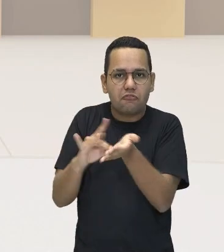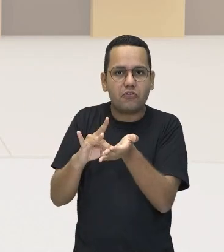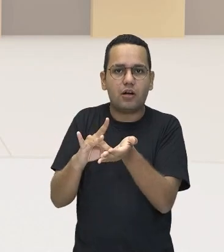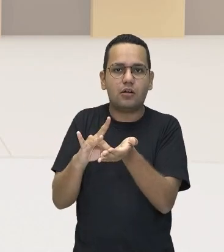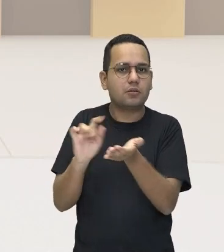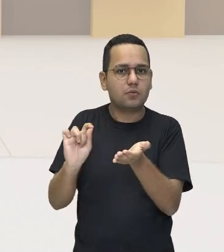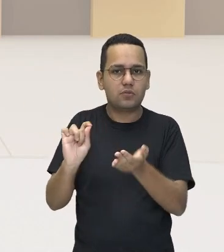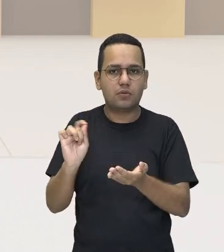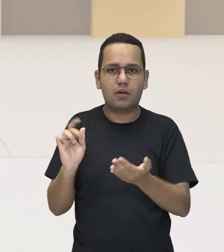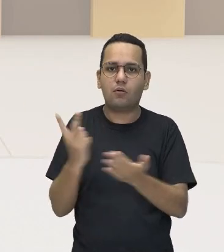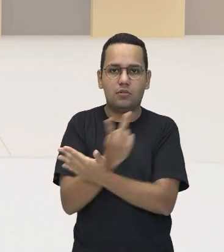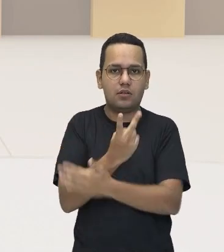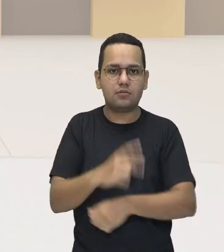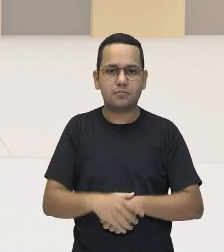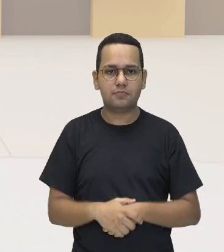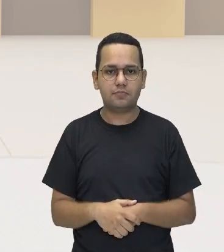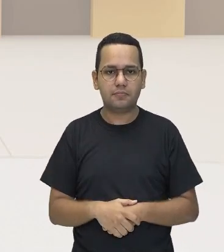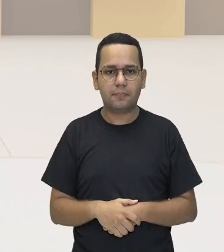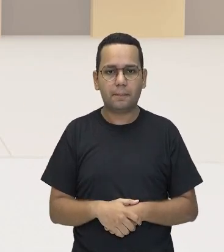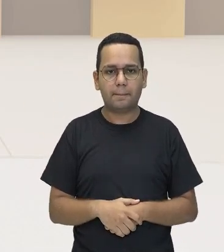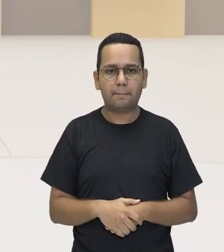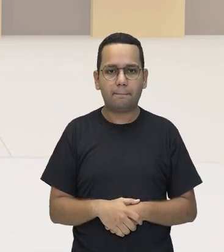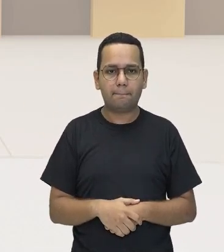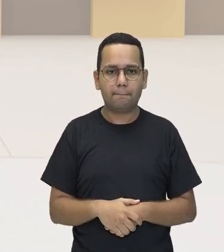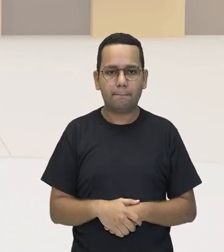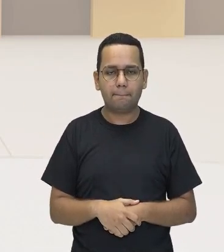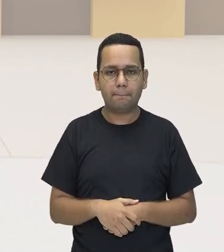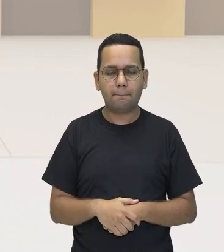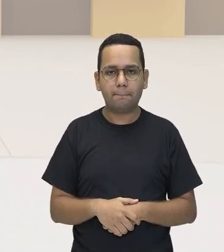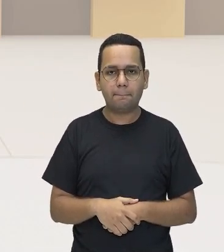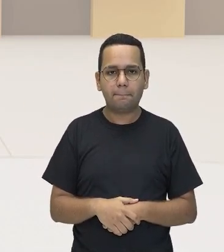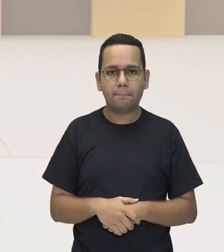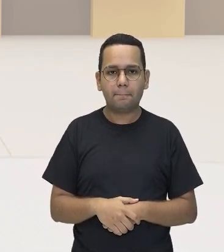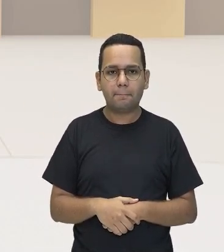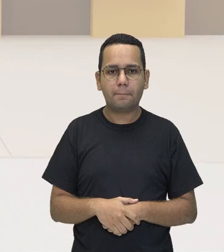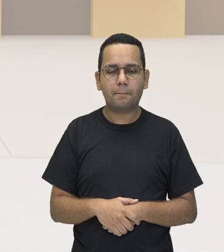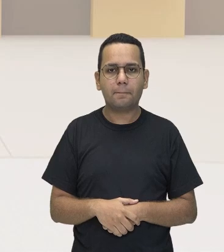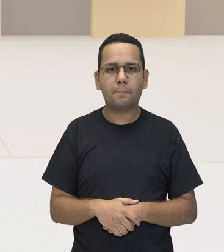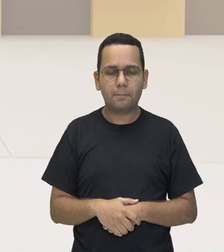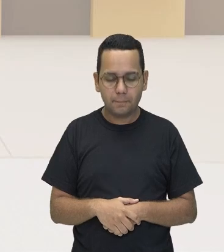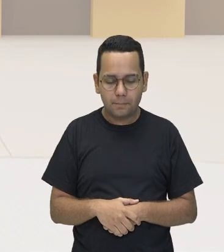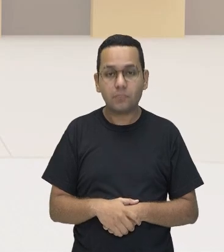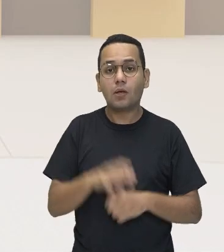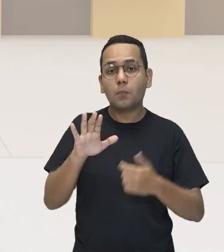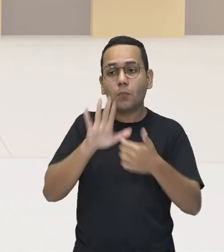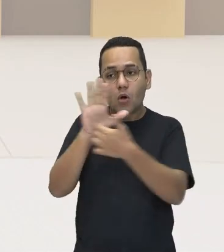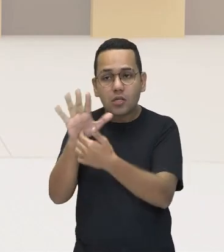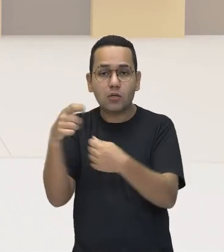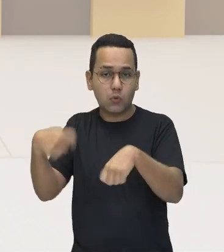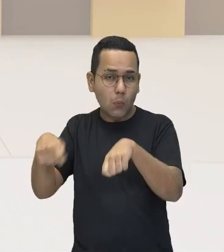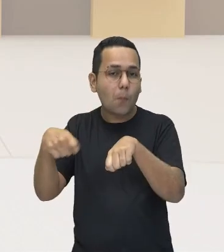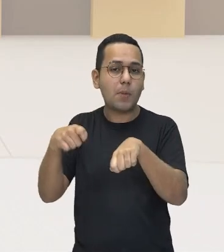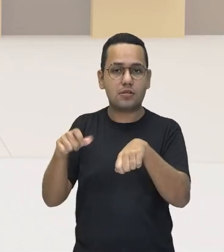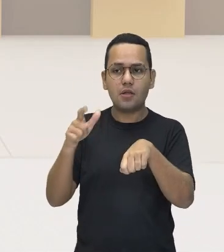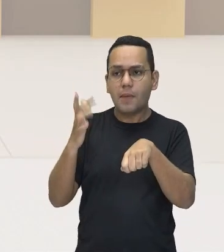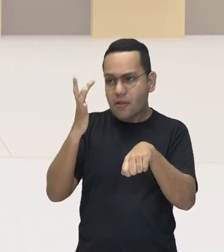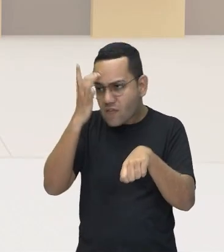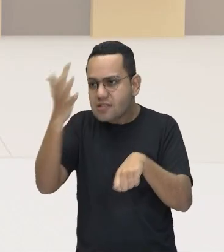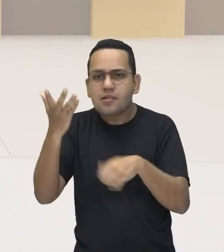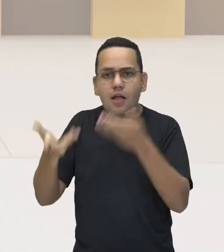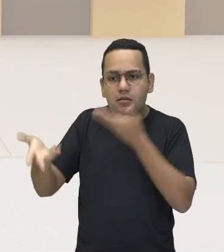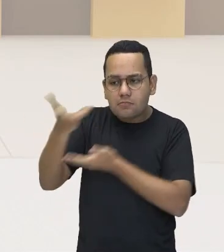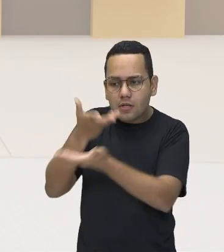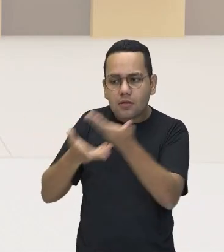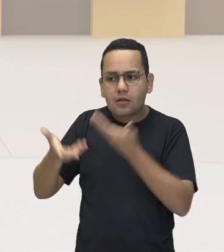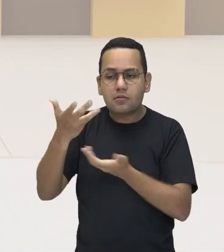realmente que você mostrar o que você quer, né? Para facilitar aí o diálogo com esses stakeholders, com essas pessoas interessadas,